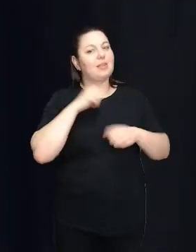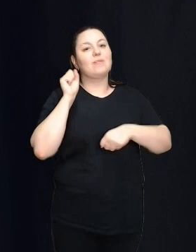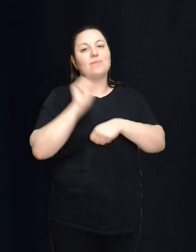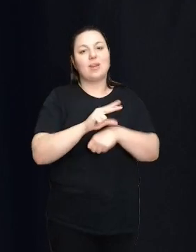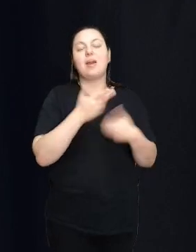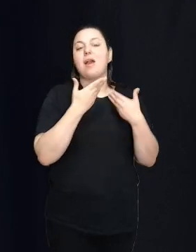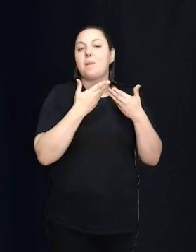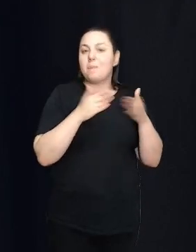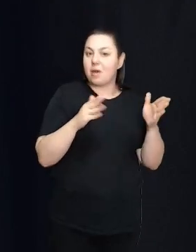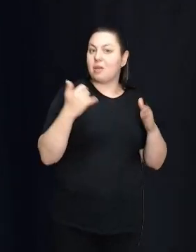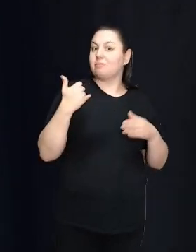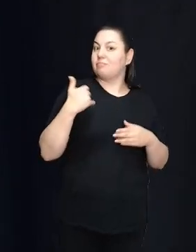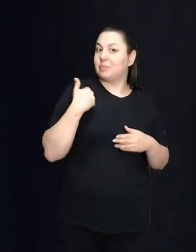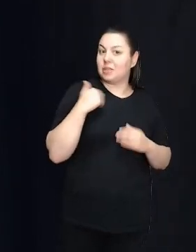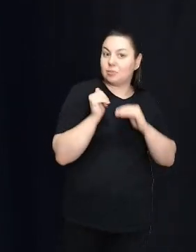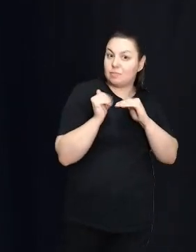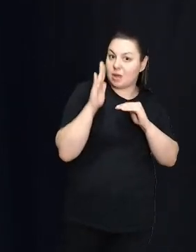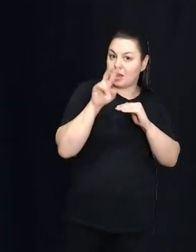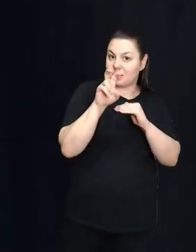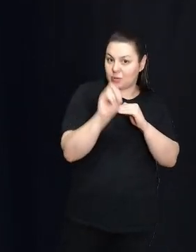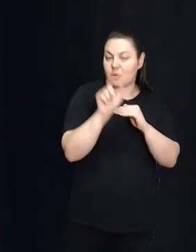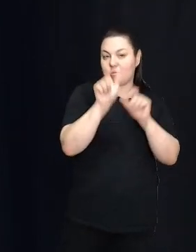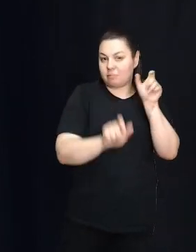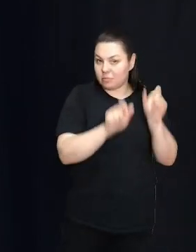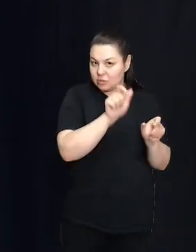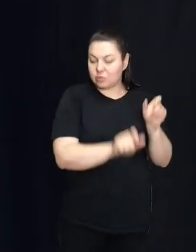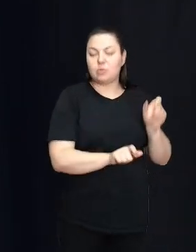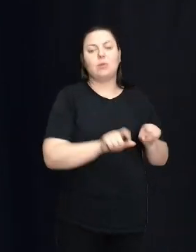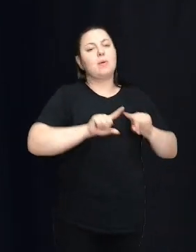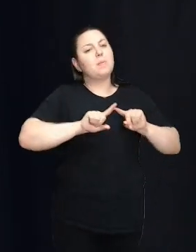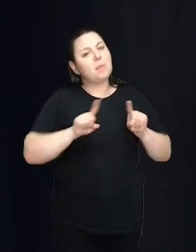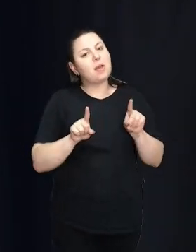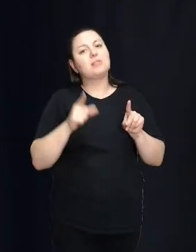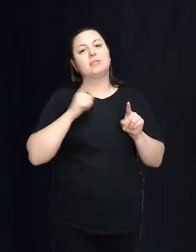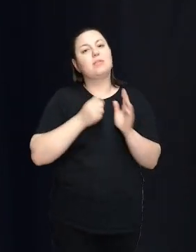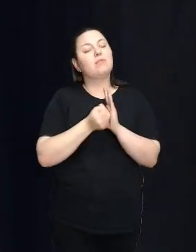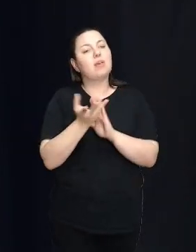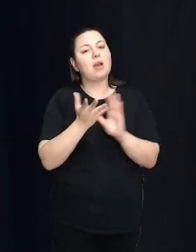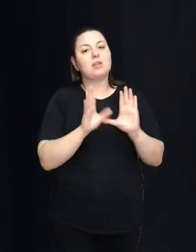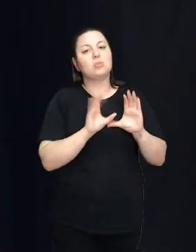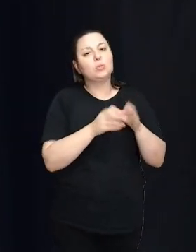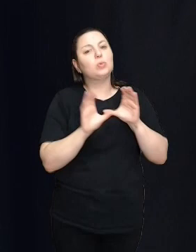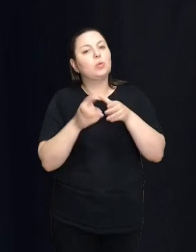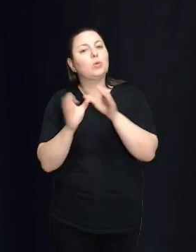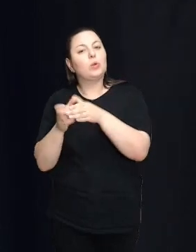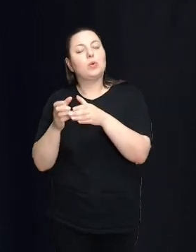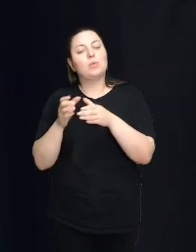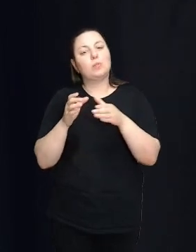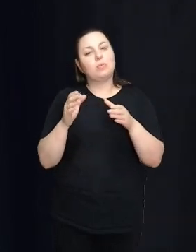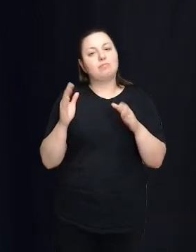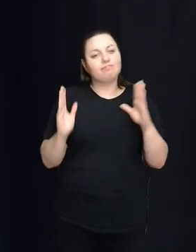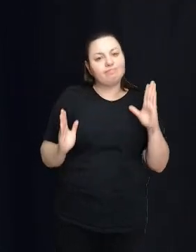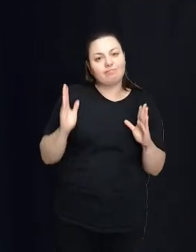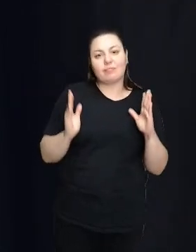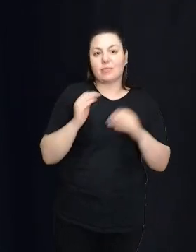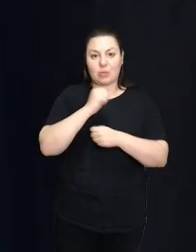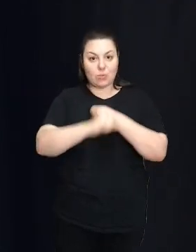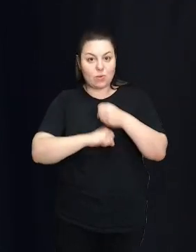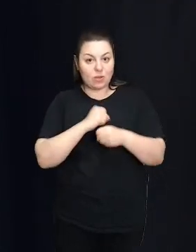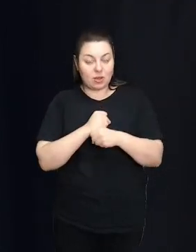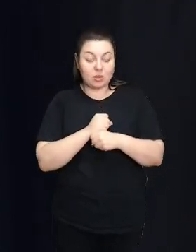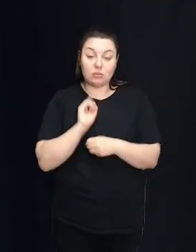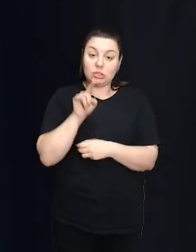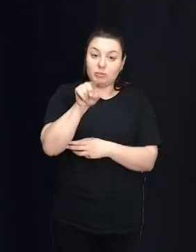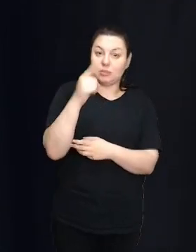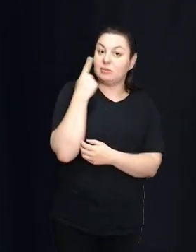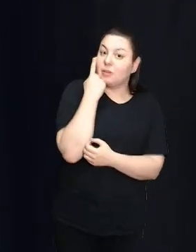de 50 anos de idade, mas a gente faz várias ao longo do ano para vários públicos. Então, quem se interessar pode entrar no nosso site,